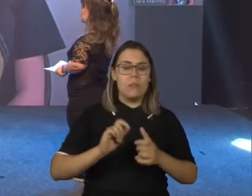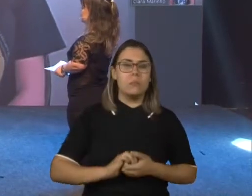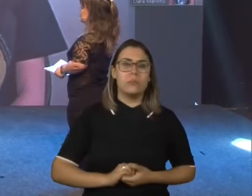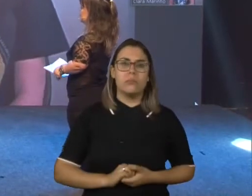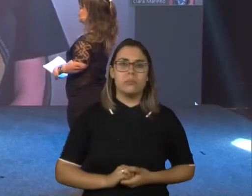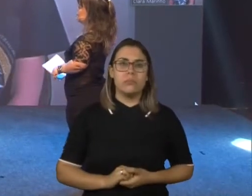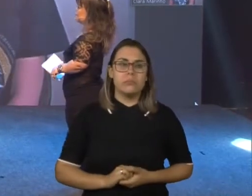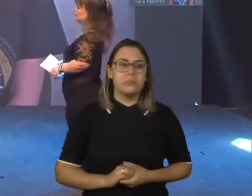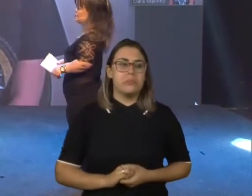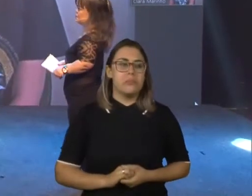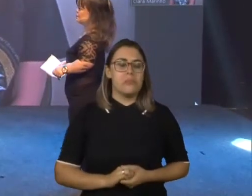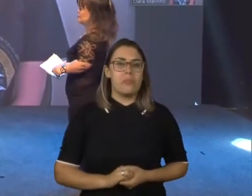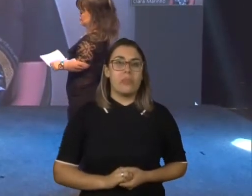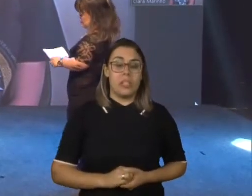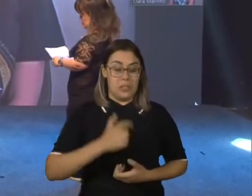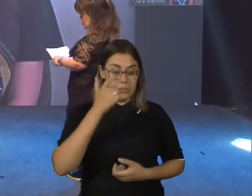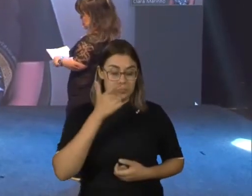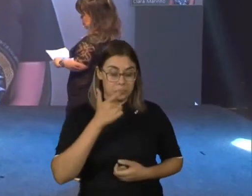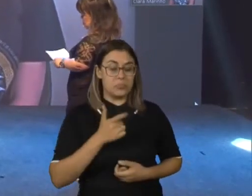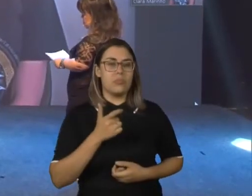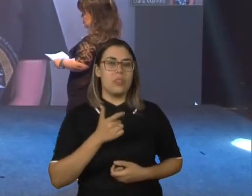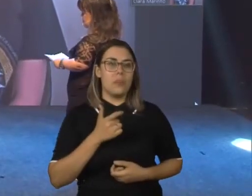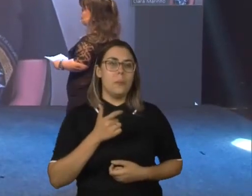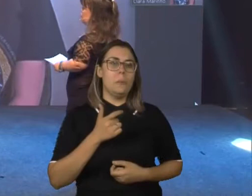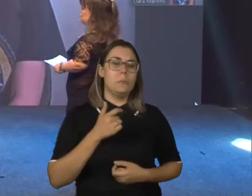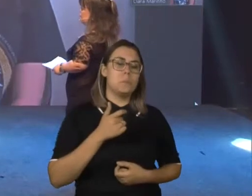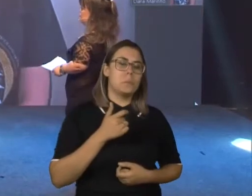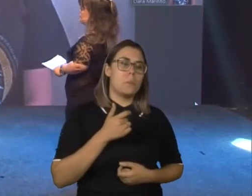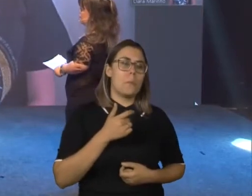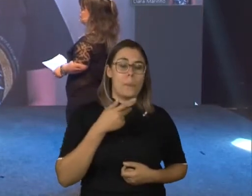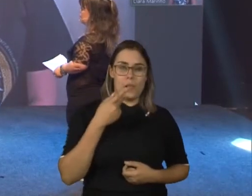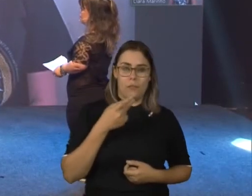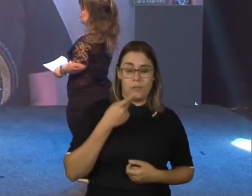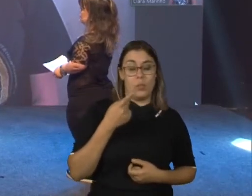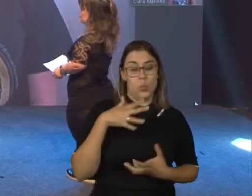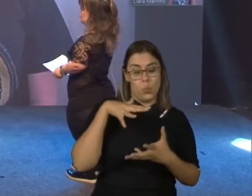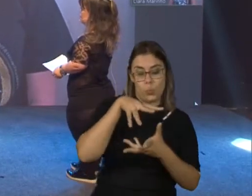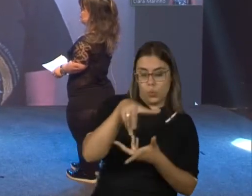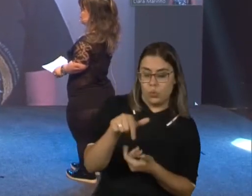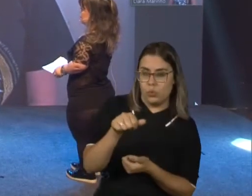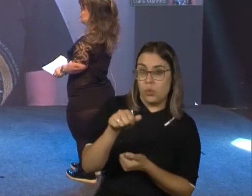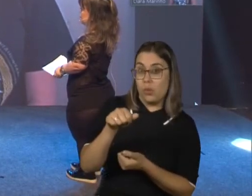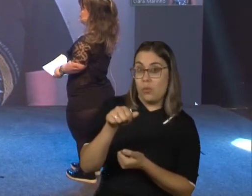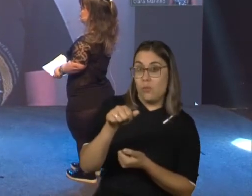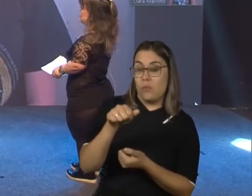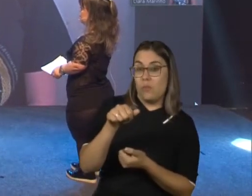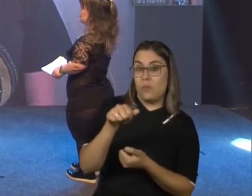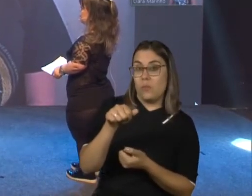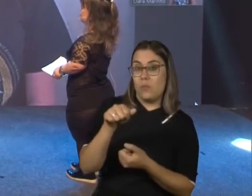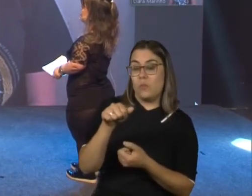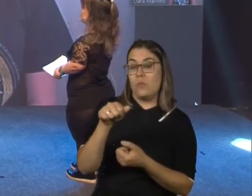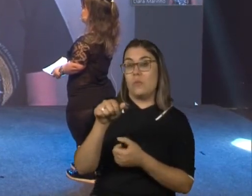costumo dizer, Clarinha e Enan, que nesse mundo ou você é aliado ou você é